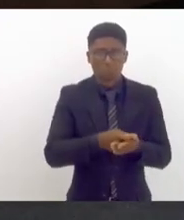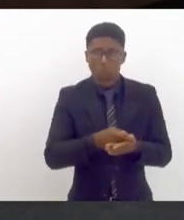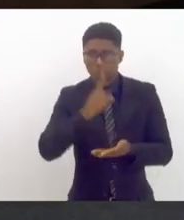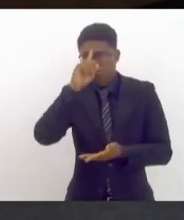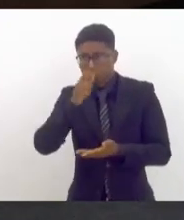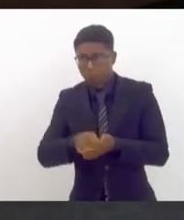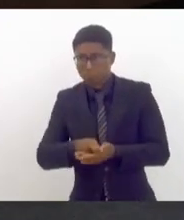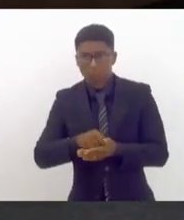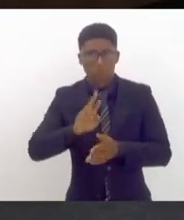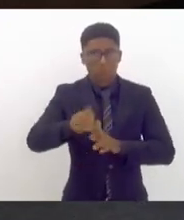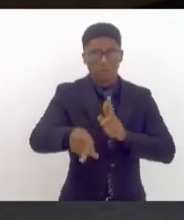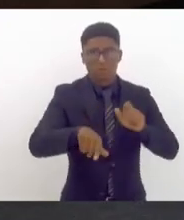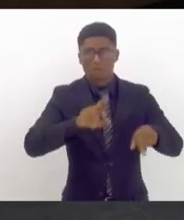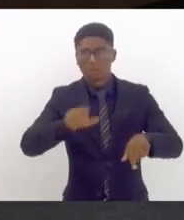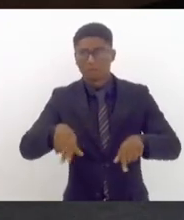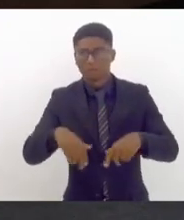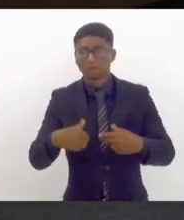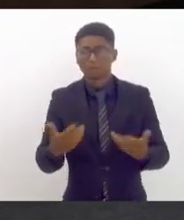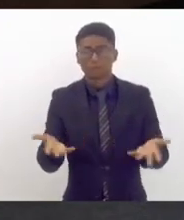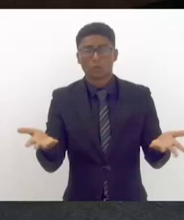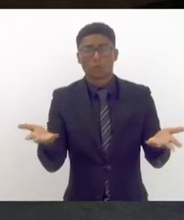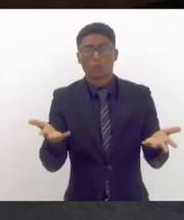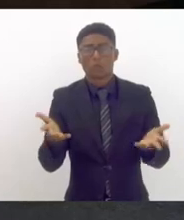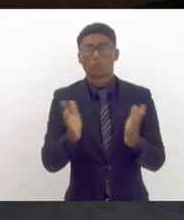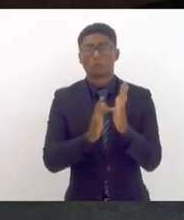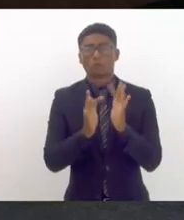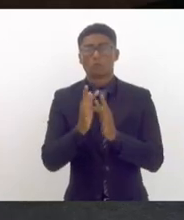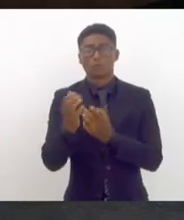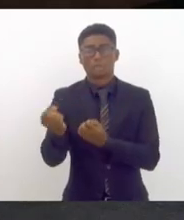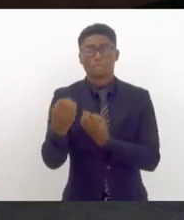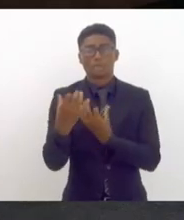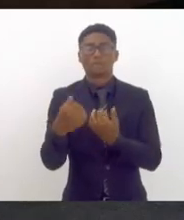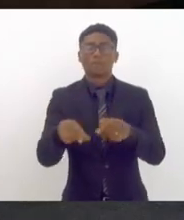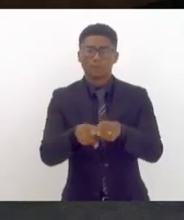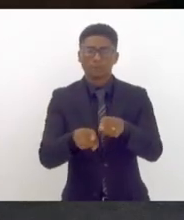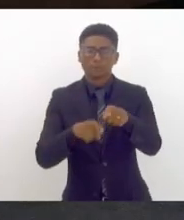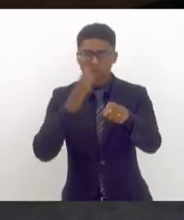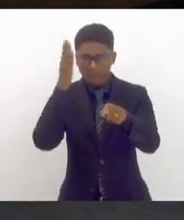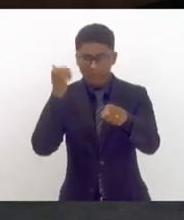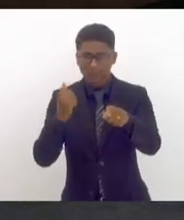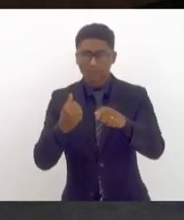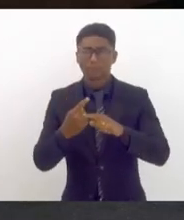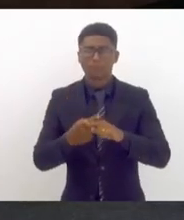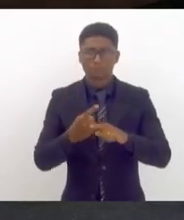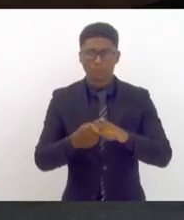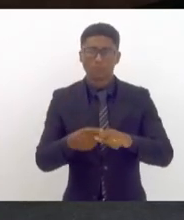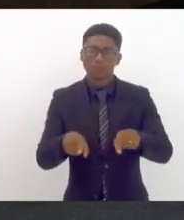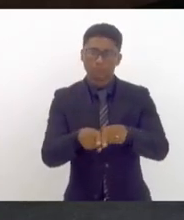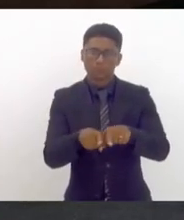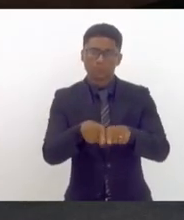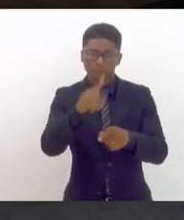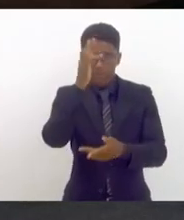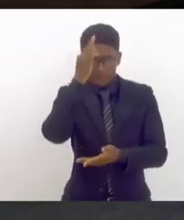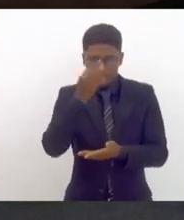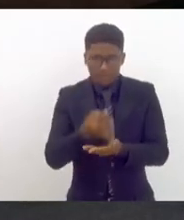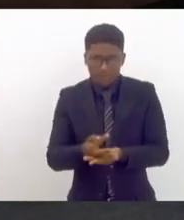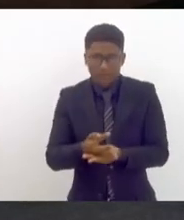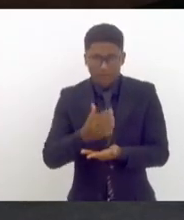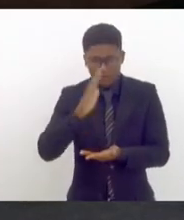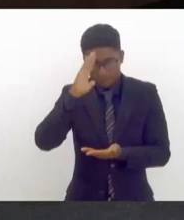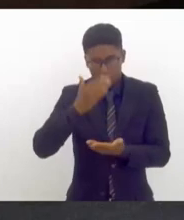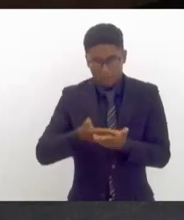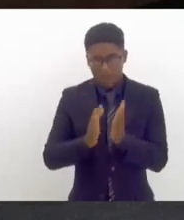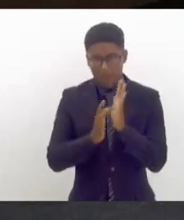E esse Jesus, ele me ensina hoje, e a senhora também sabe disso, porque também professa fé cristã,